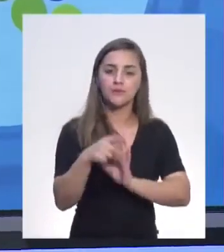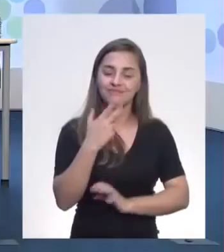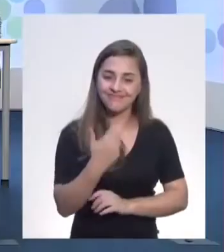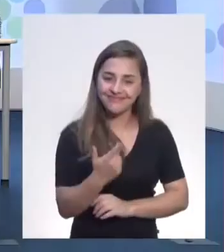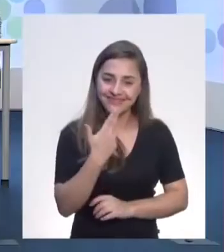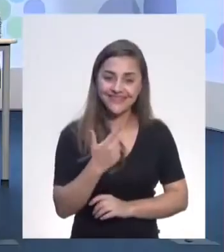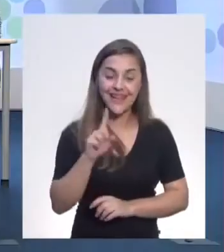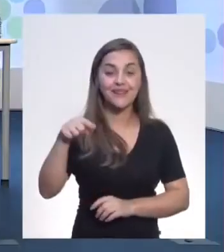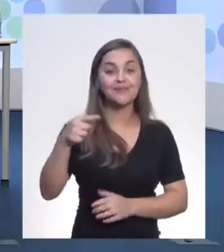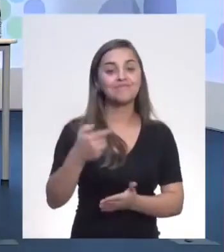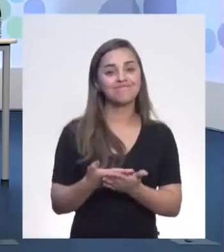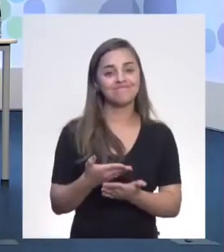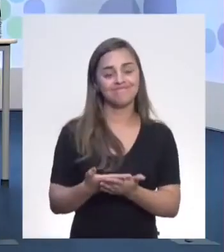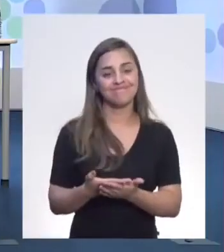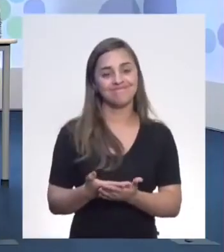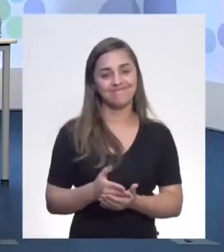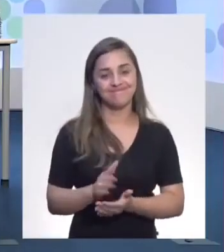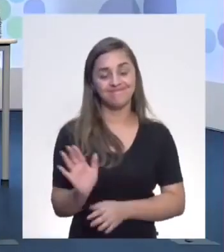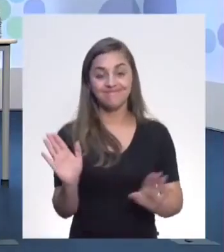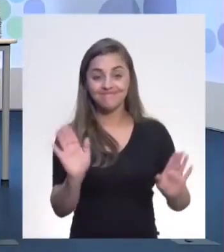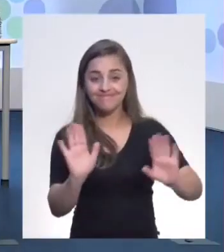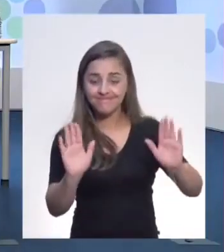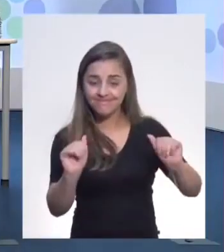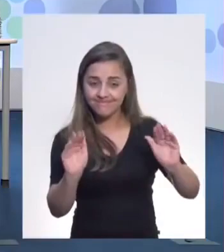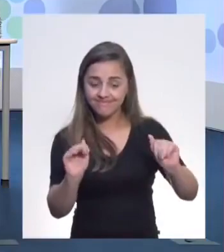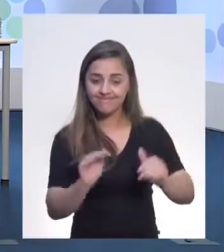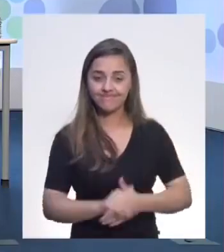aula e é isso. Tchau, pessoal.